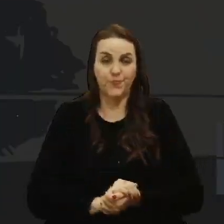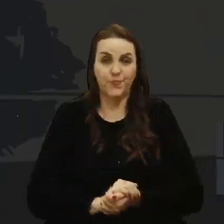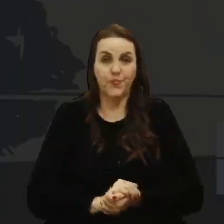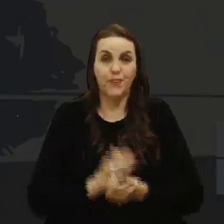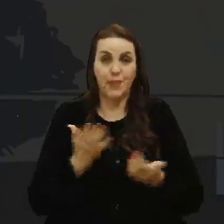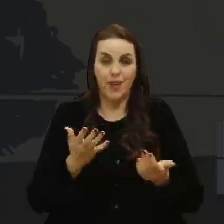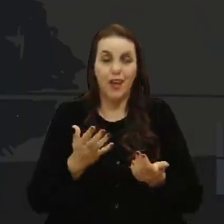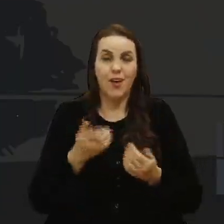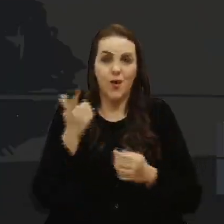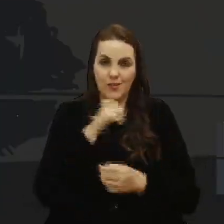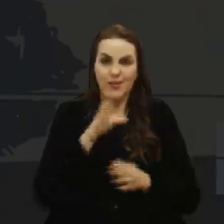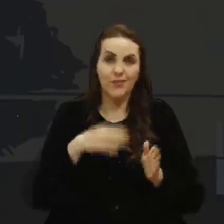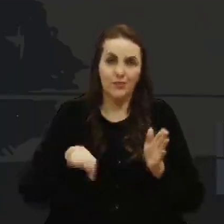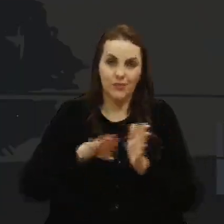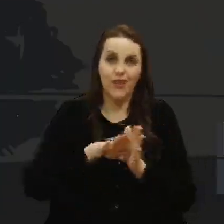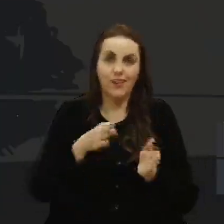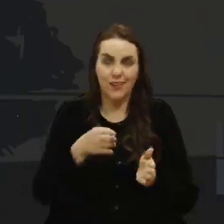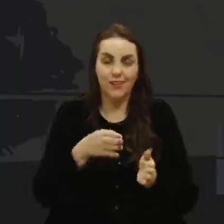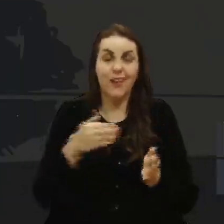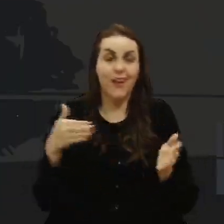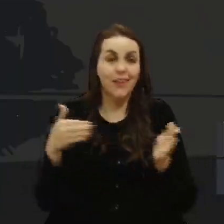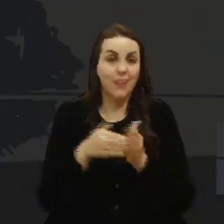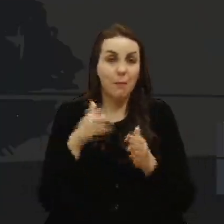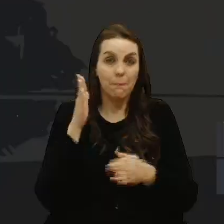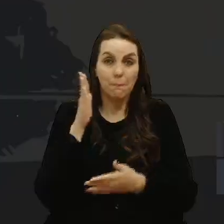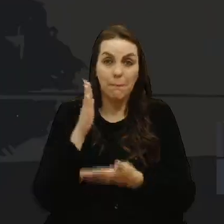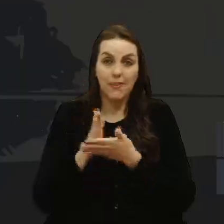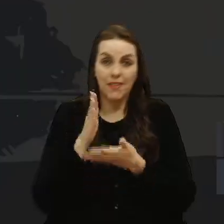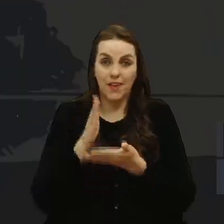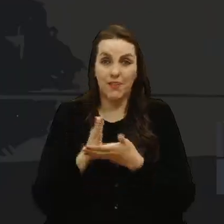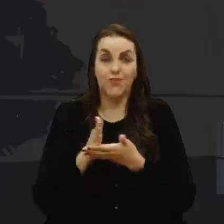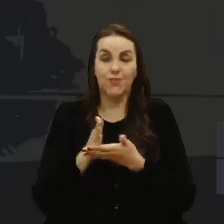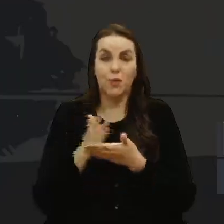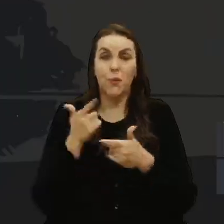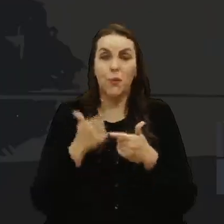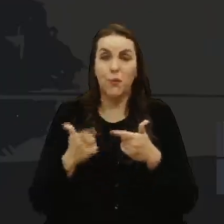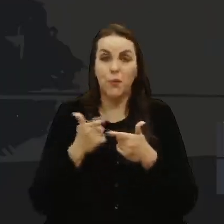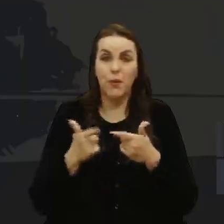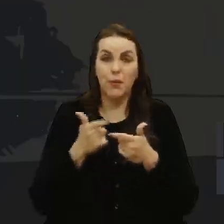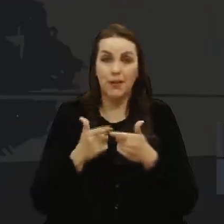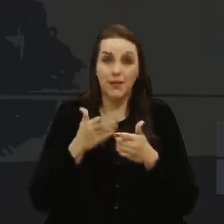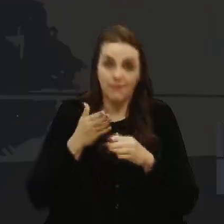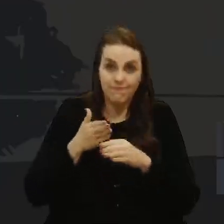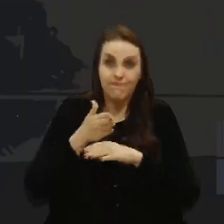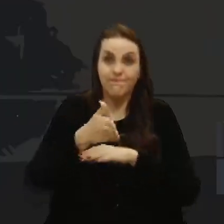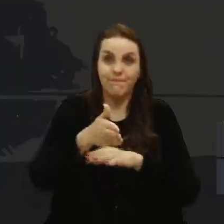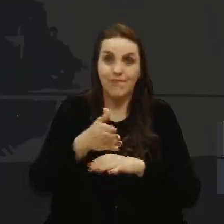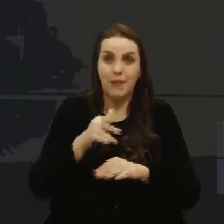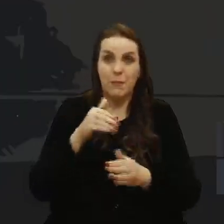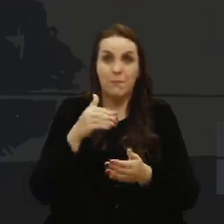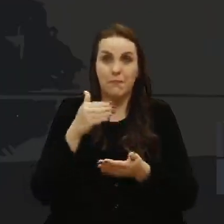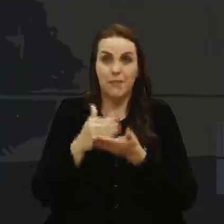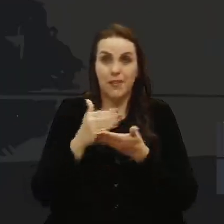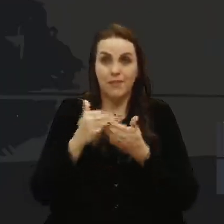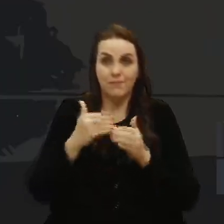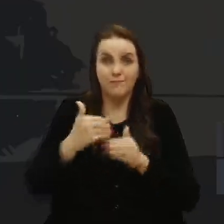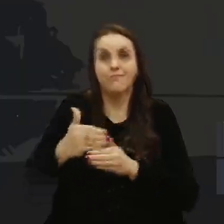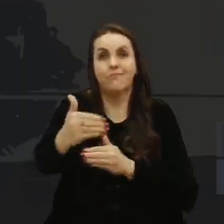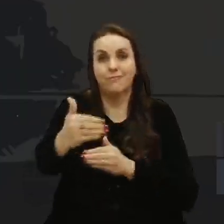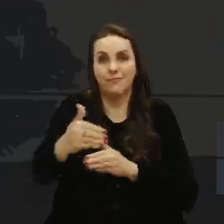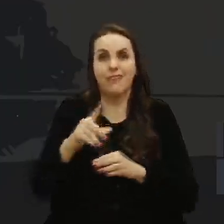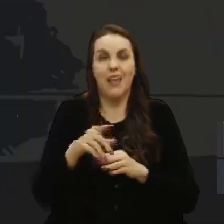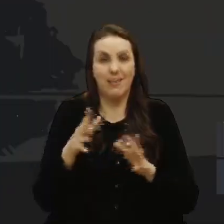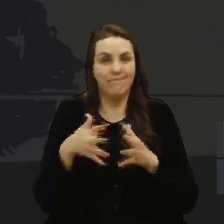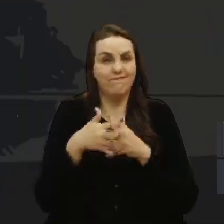conseguem chegar, vereador Cristiano, até metade do Ecopark. O problema é quando passa da metade, que a situação passa a ser caótica,